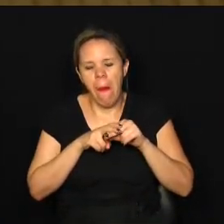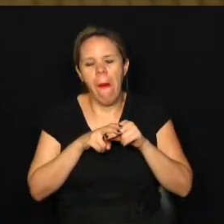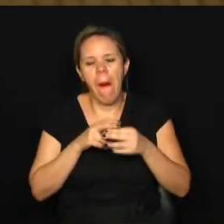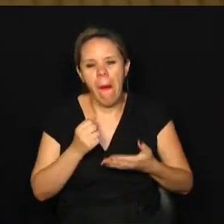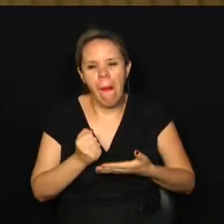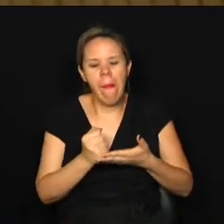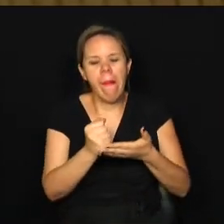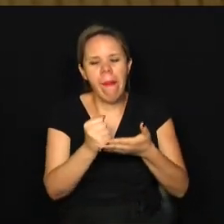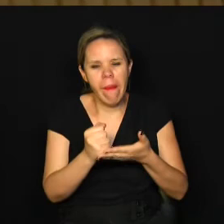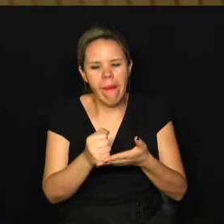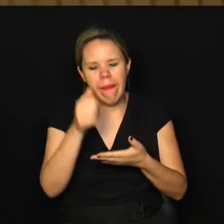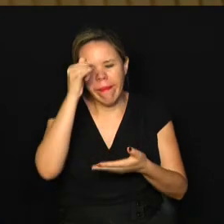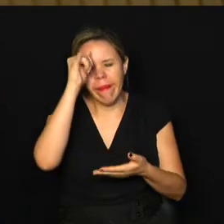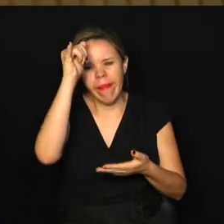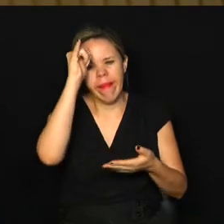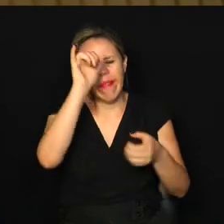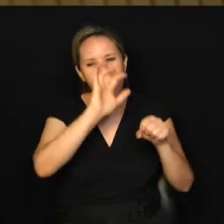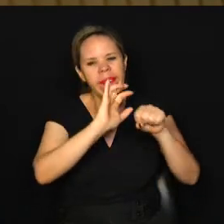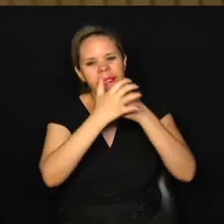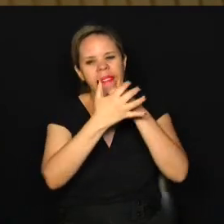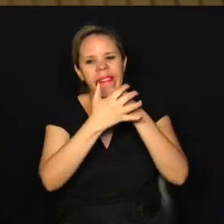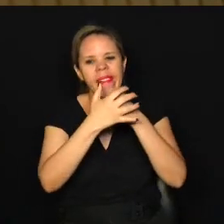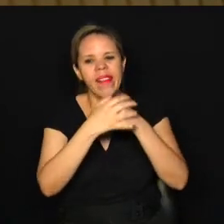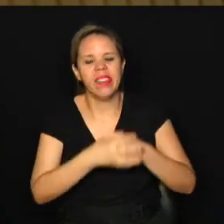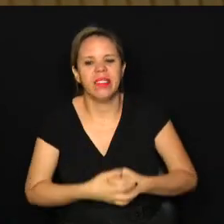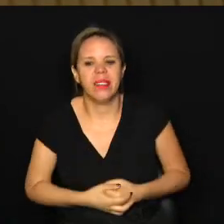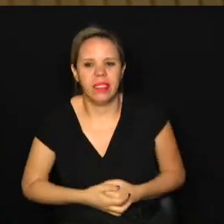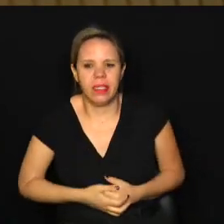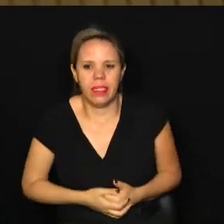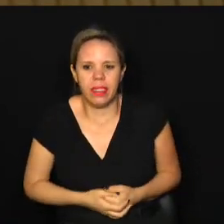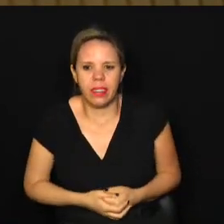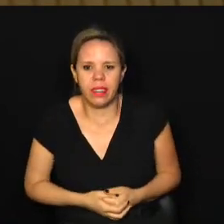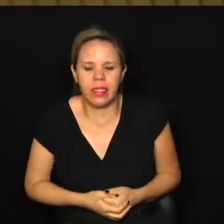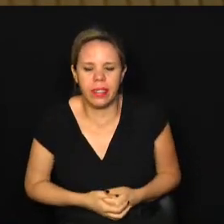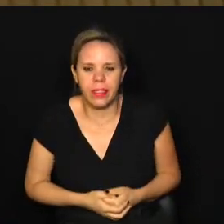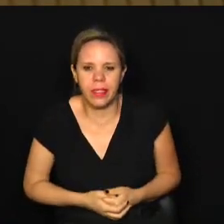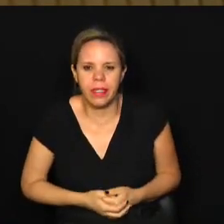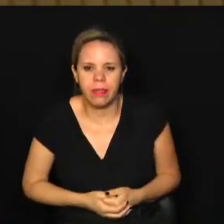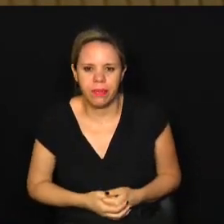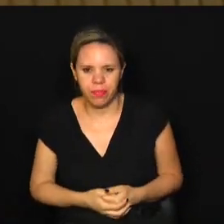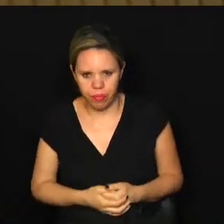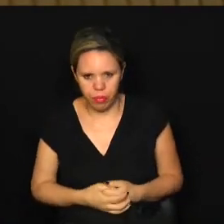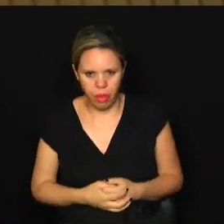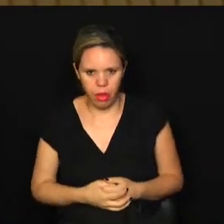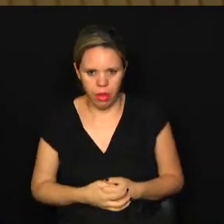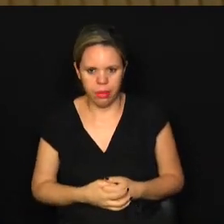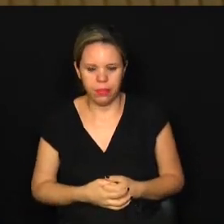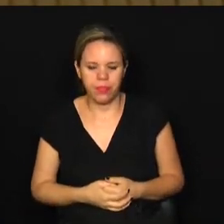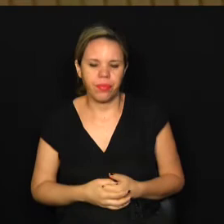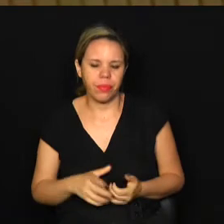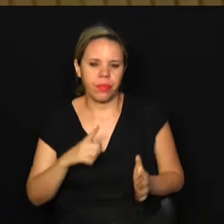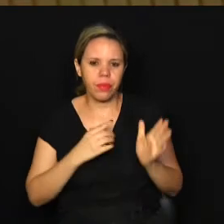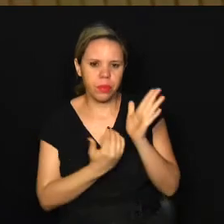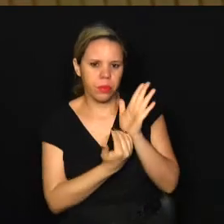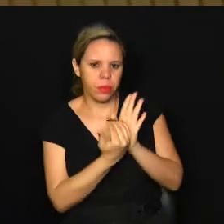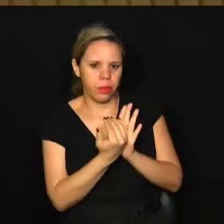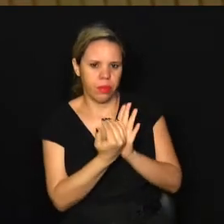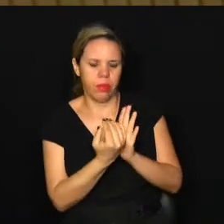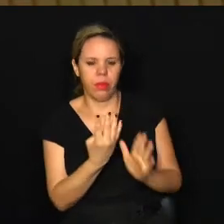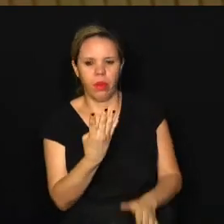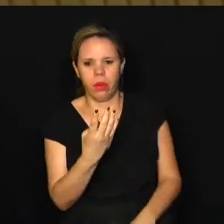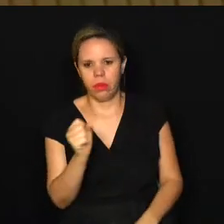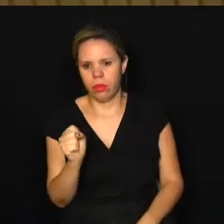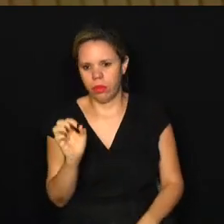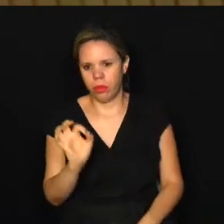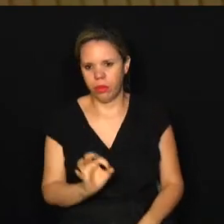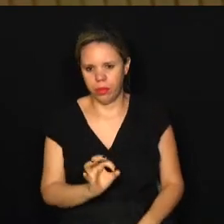ao combate do novo coronavírus. Então, nós recebemos houve um acréscimo de 48%